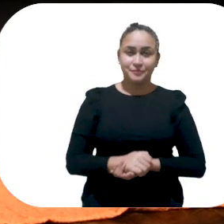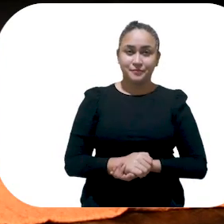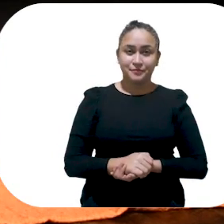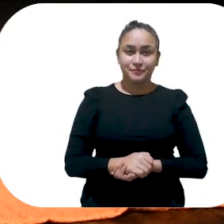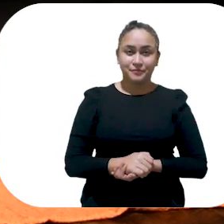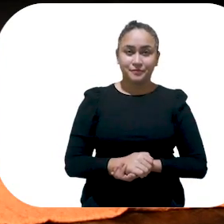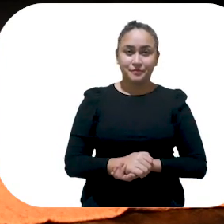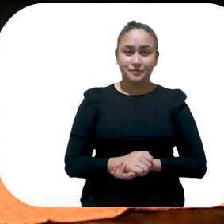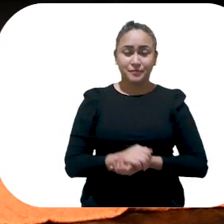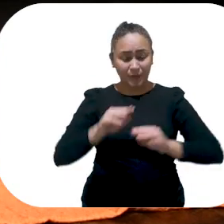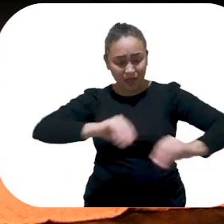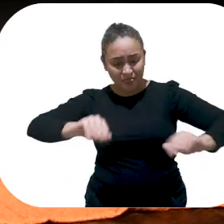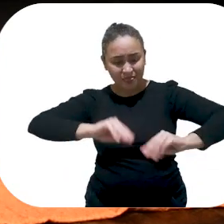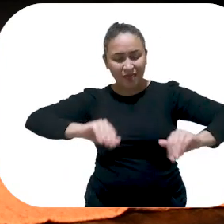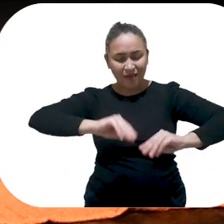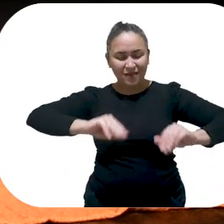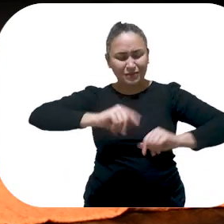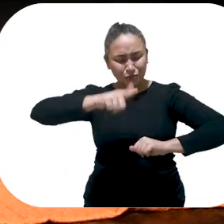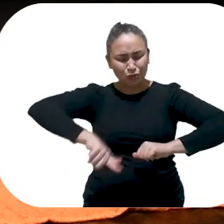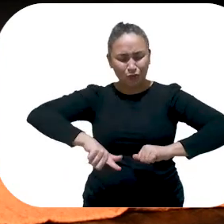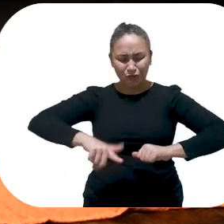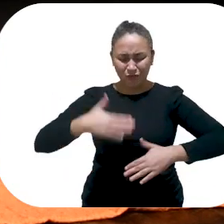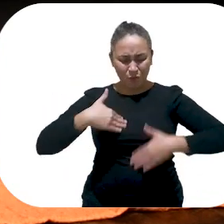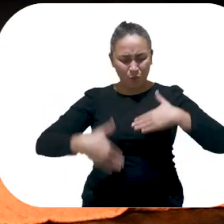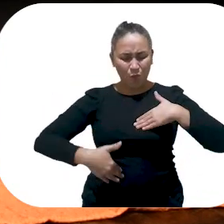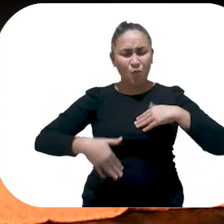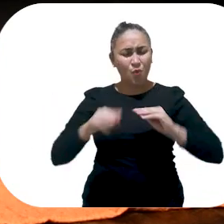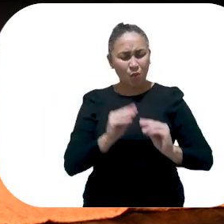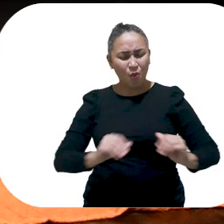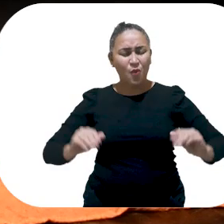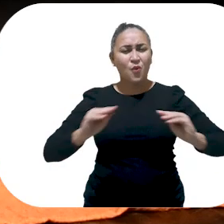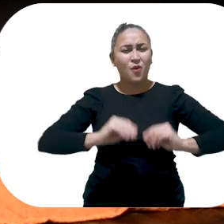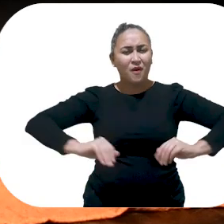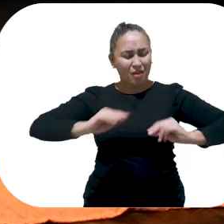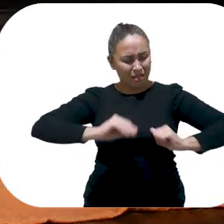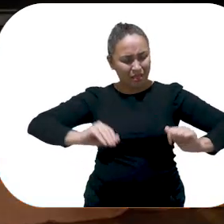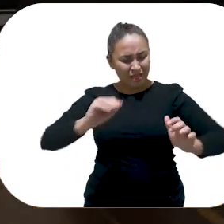à terra, volta ao pó, torna-se adubo,